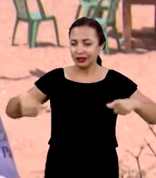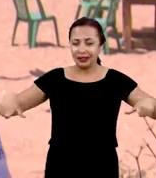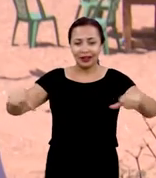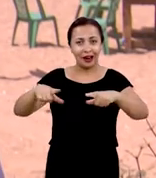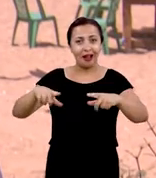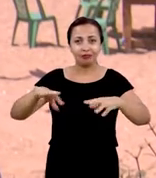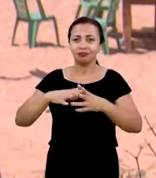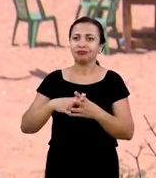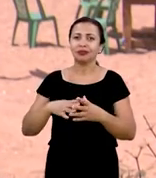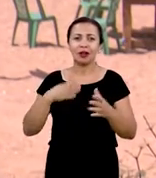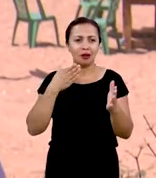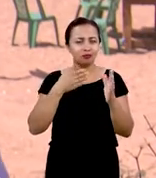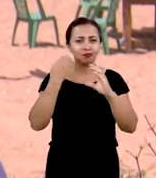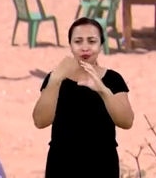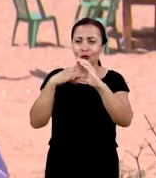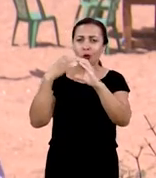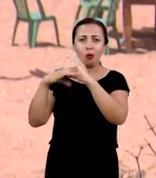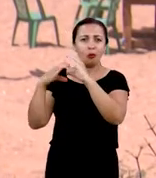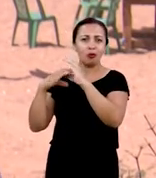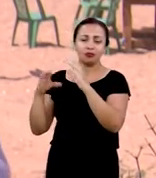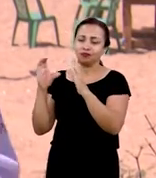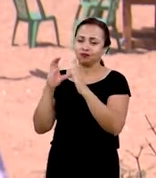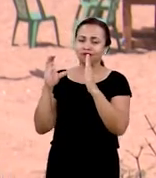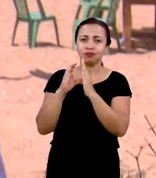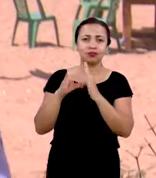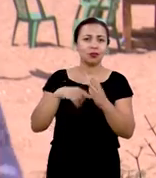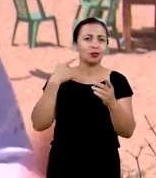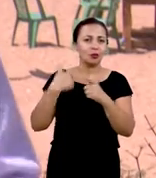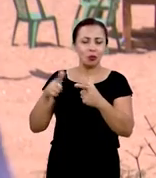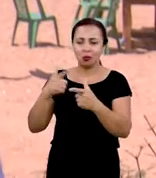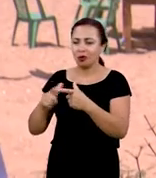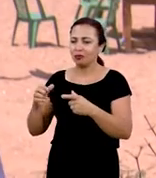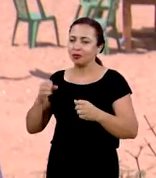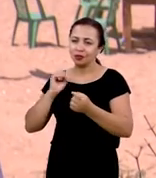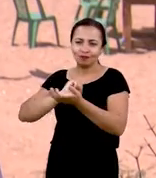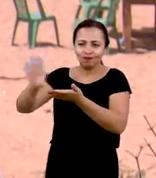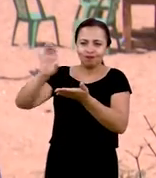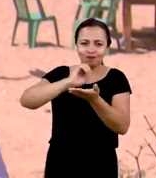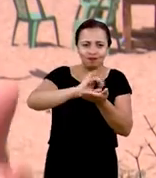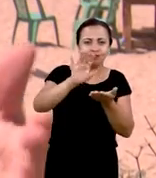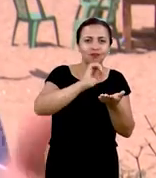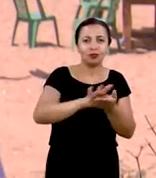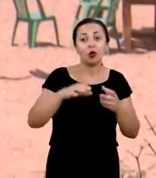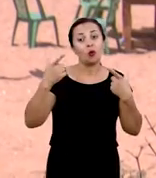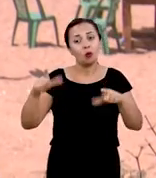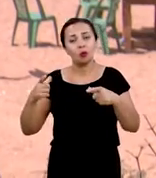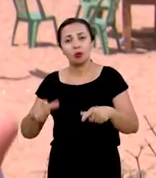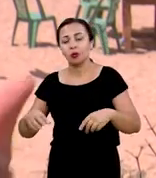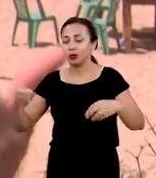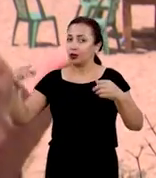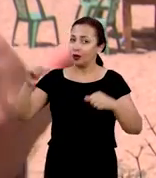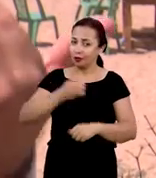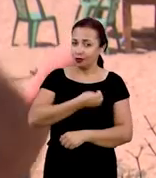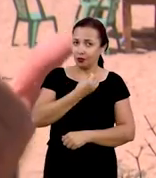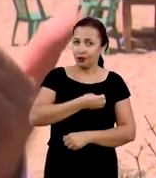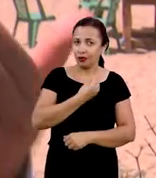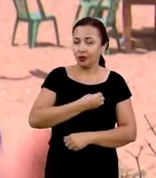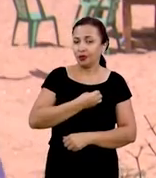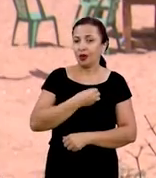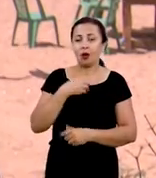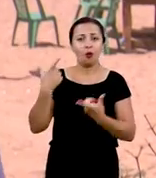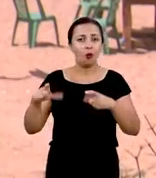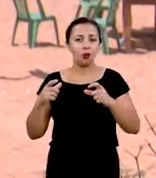às tentativas de expulsão de comunidades costeiras centenárias dos seus territórios, né, onde sobrevivem, onde